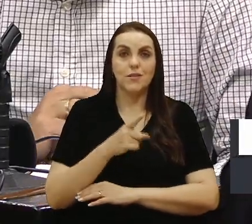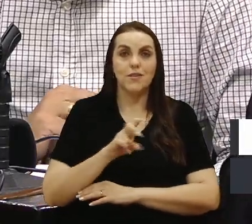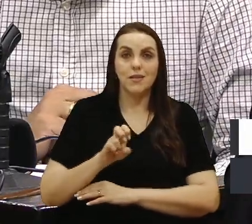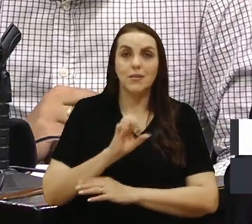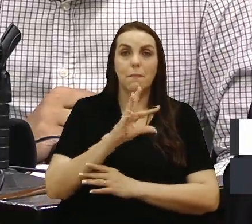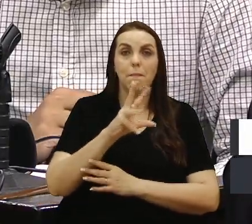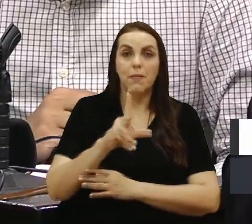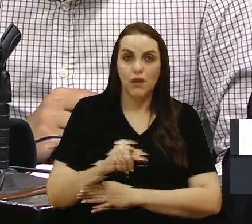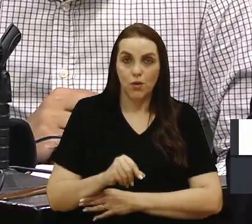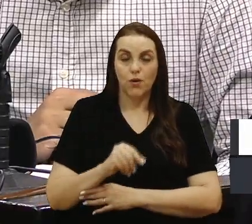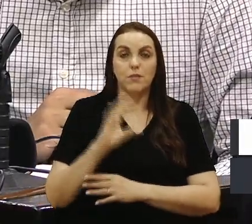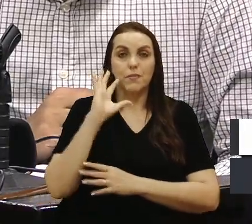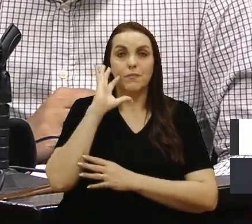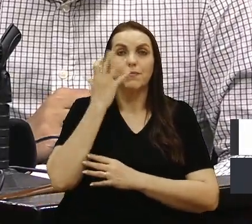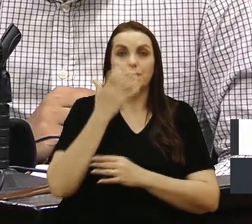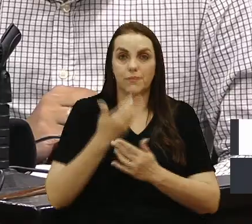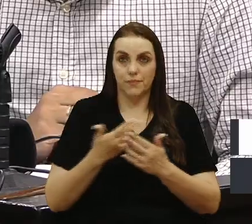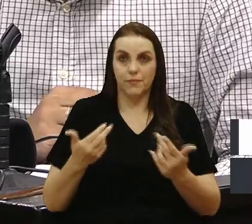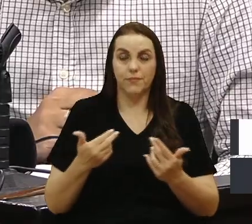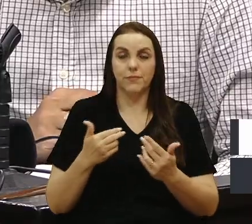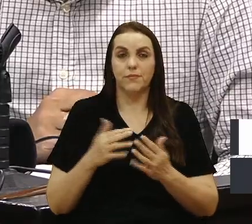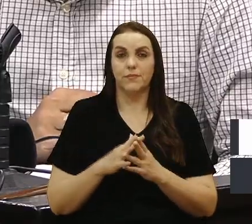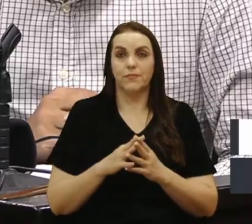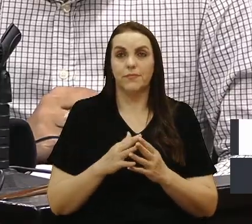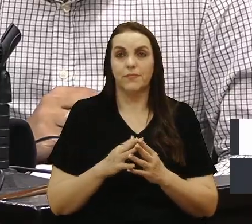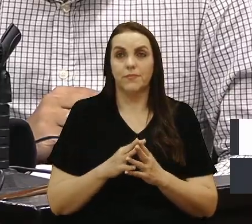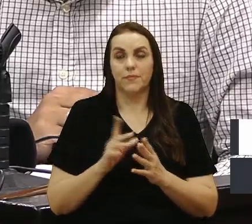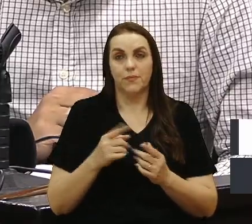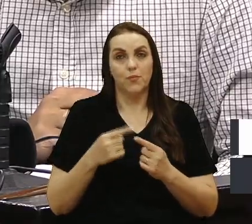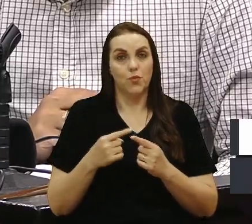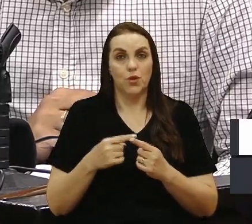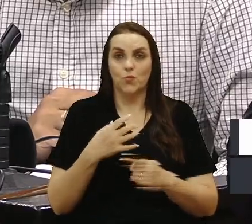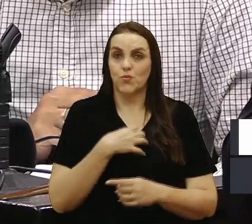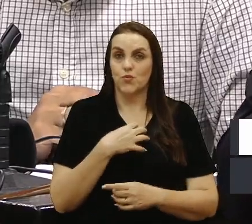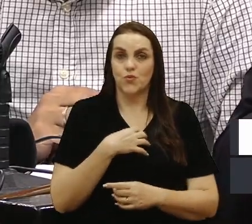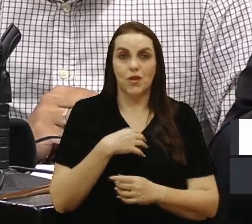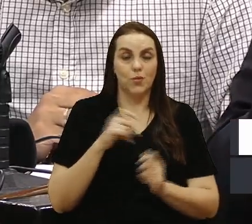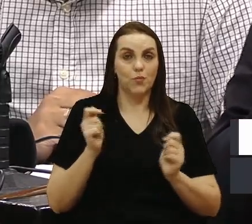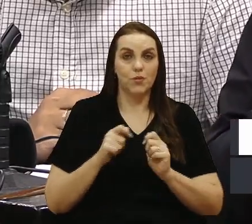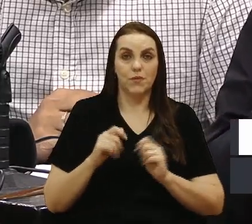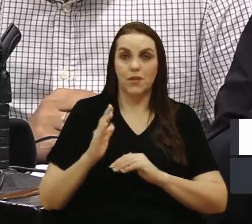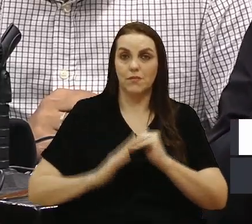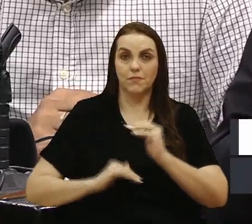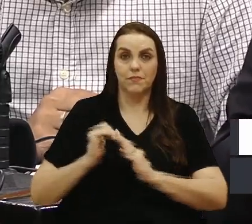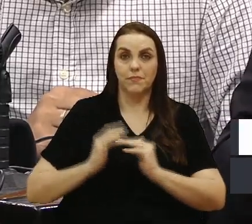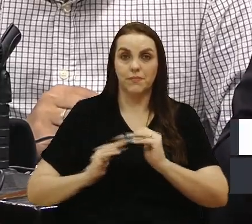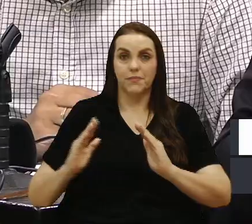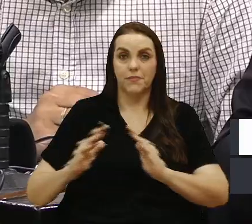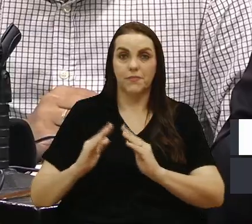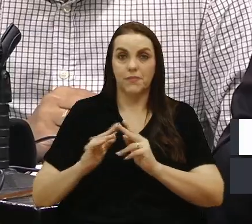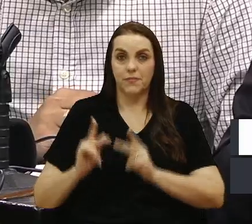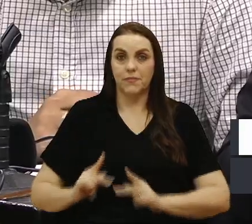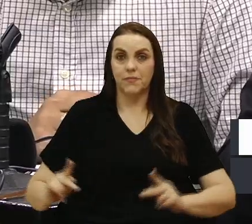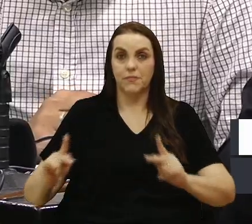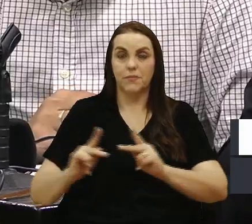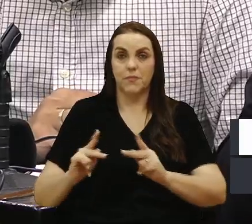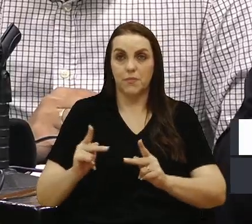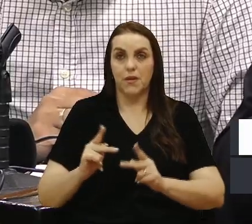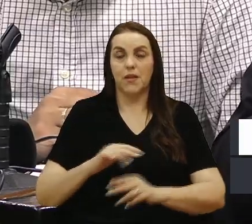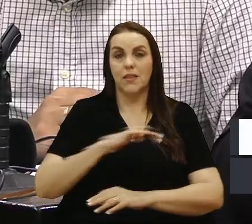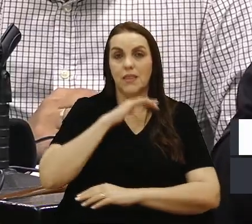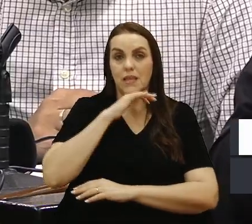cima para que as coisas fiquem redondinho, né? Porque a forma que era para ser construída essas casas populares era um tipo de terreno que teria que